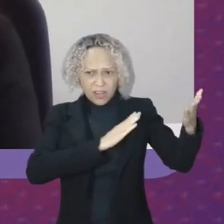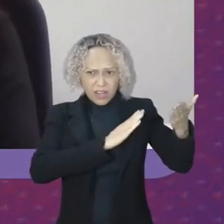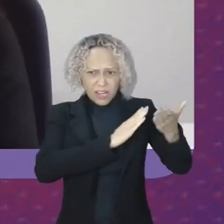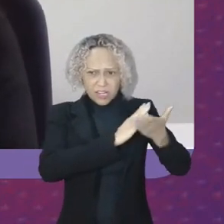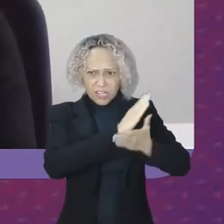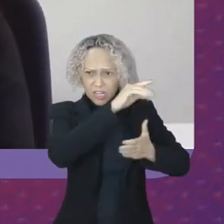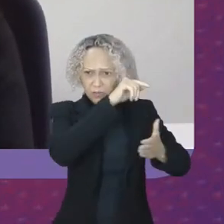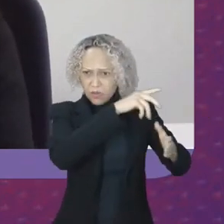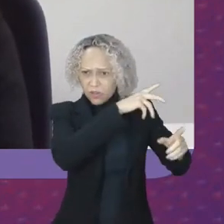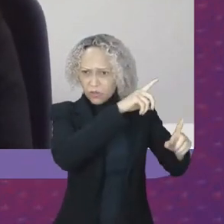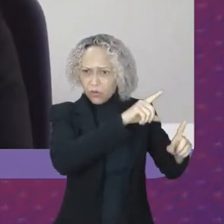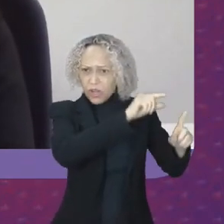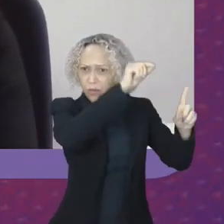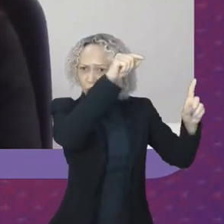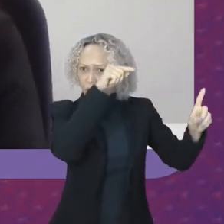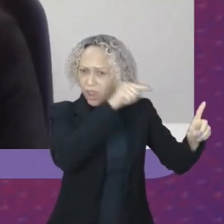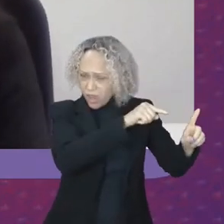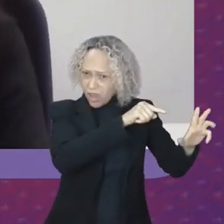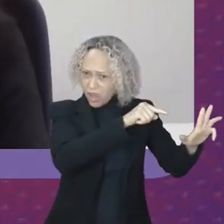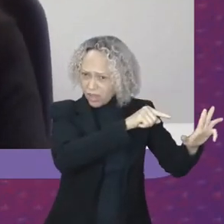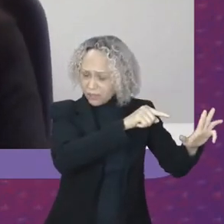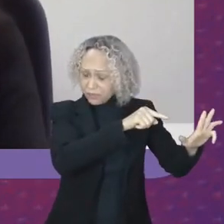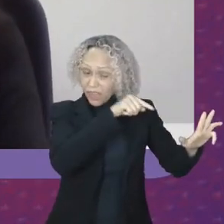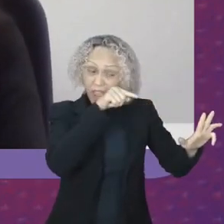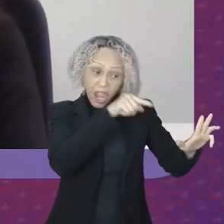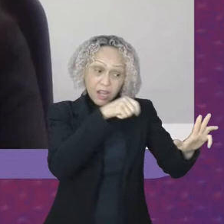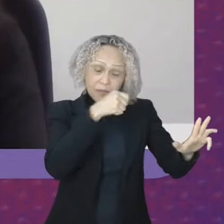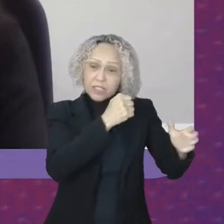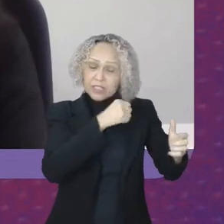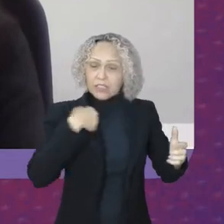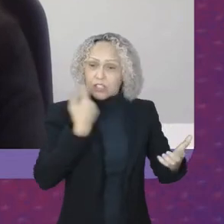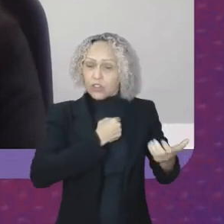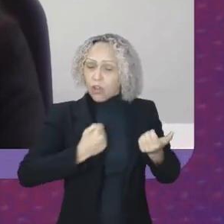ele precisa de apoio,